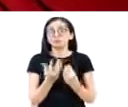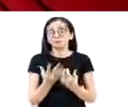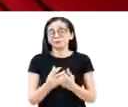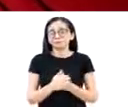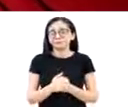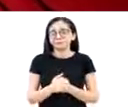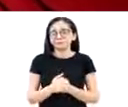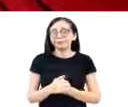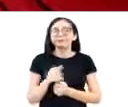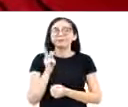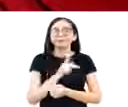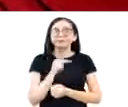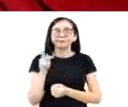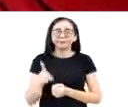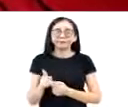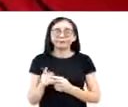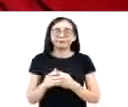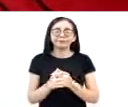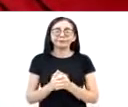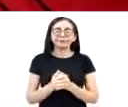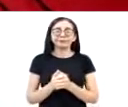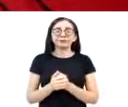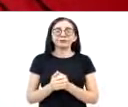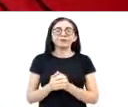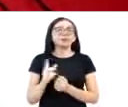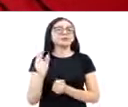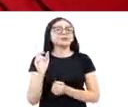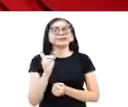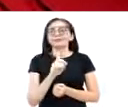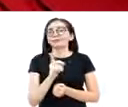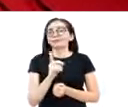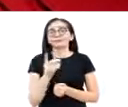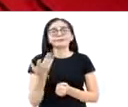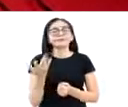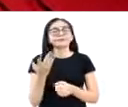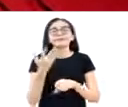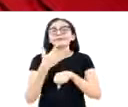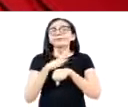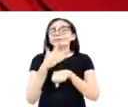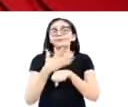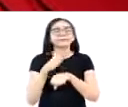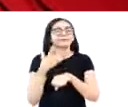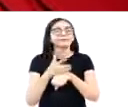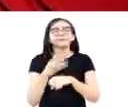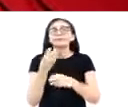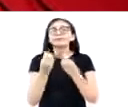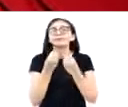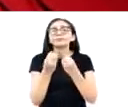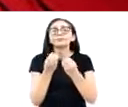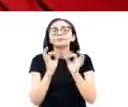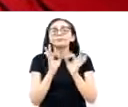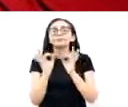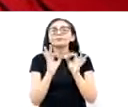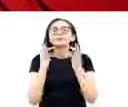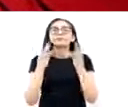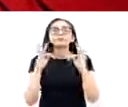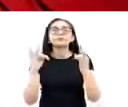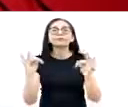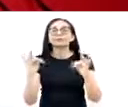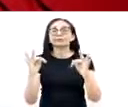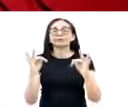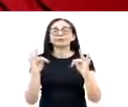seus filhos. Os professores não estavam preparados para esse manuseio tecnológico